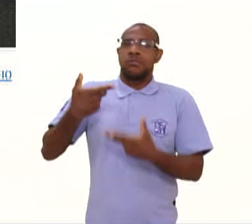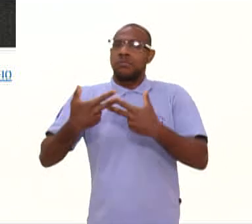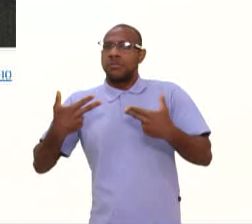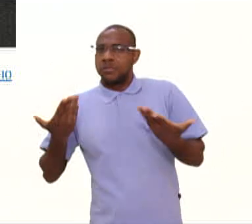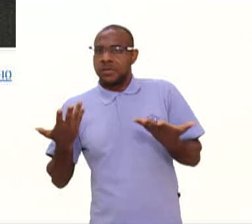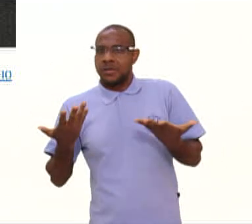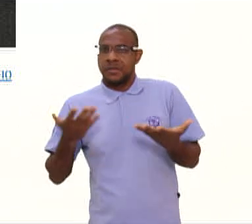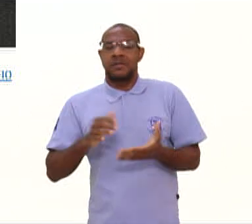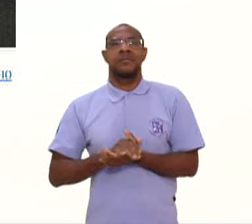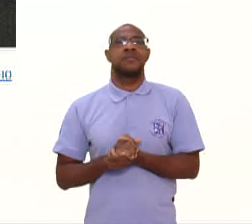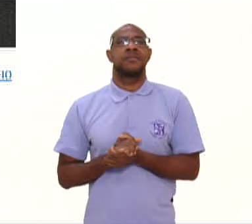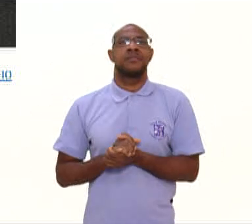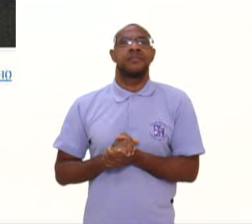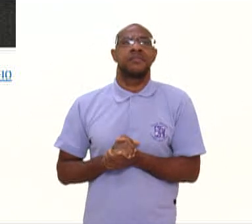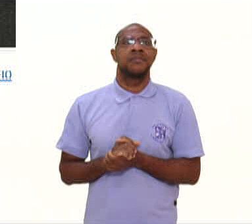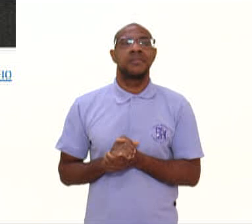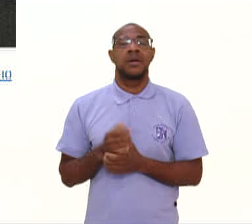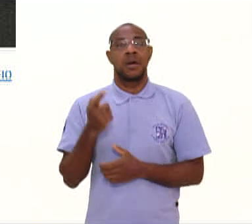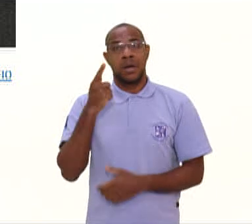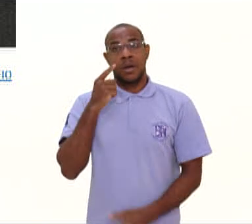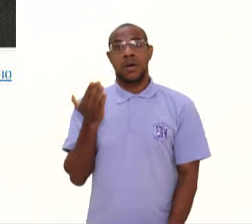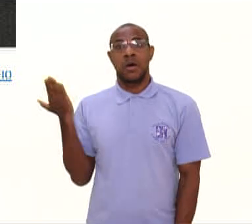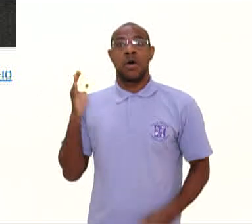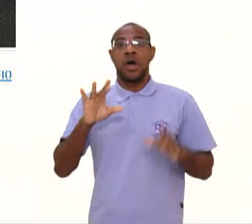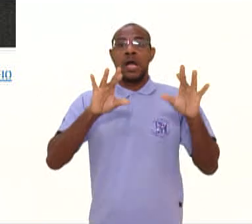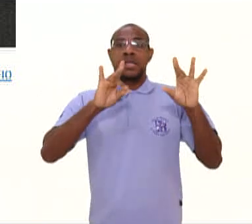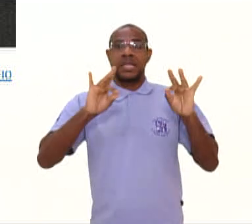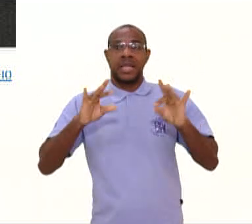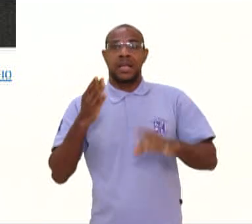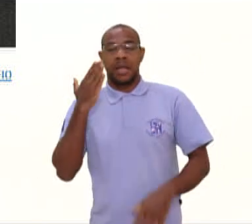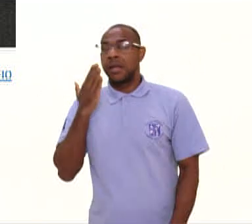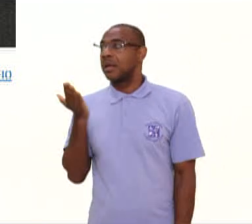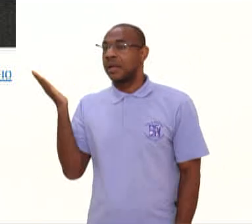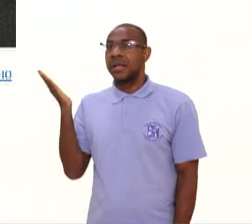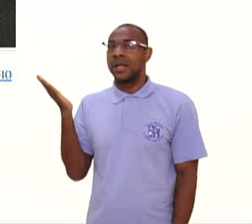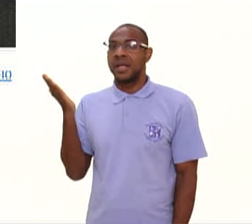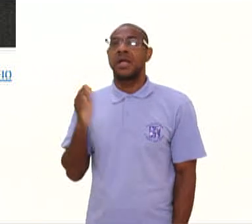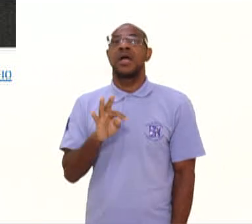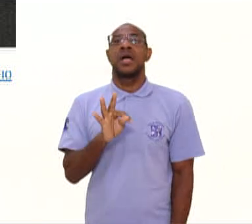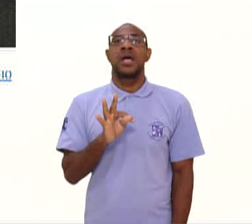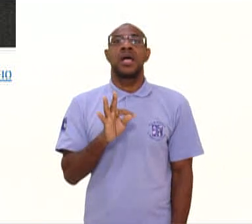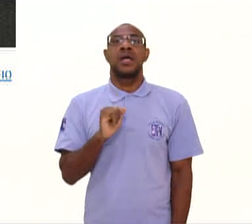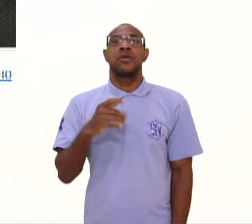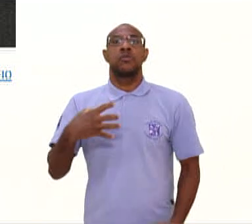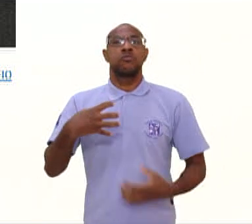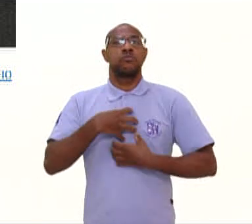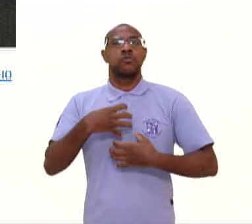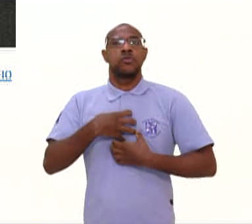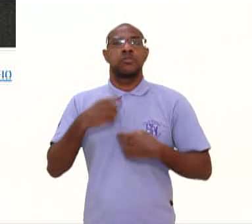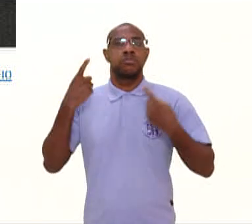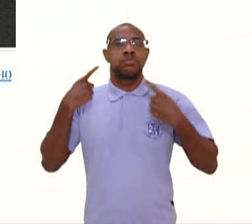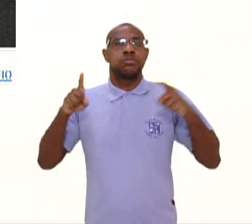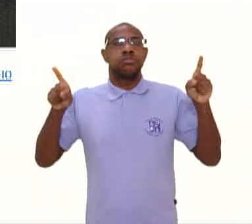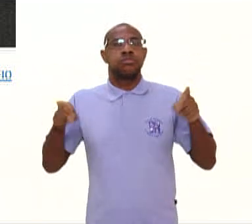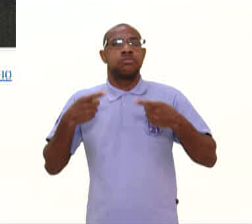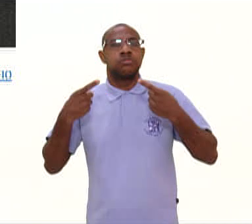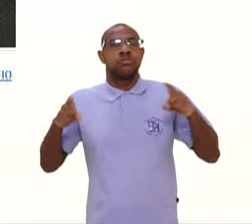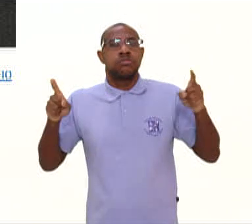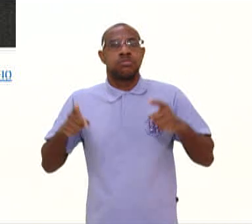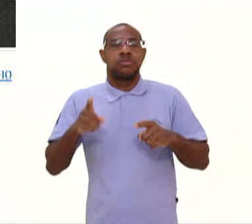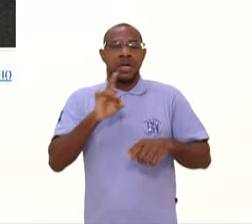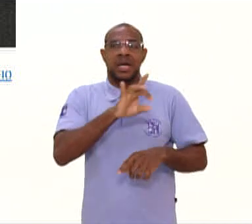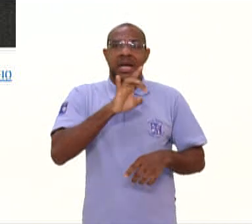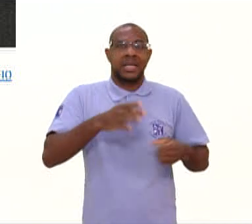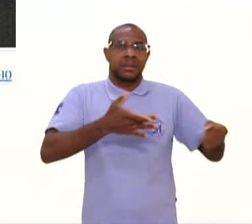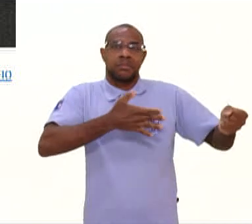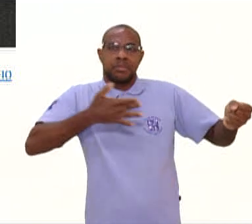outro sino por ressonância. Olha os detalhes que temos aqui, galera. O timbre, por exemplo, vai estar dando a característica musical de determinado instrumento. Se